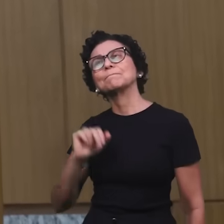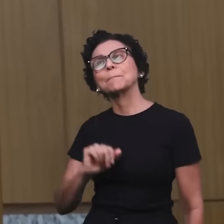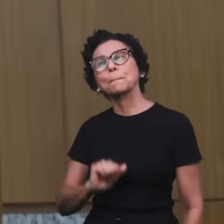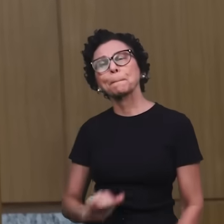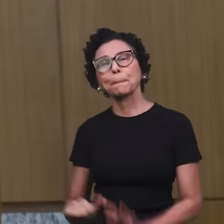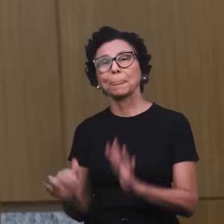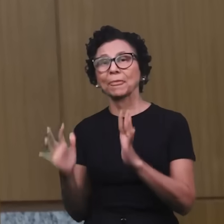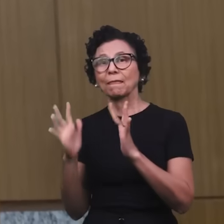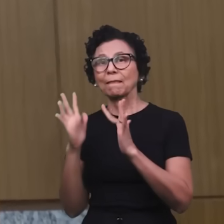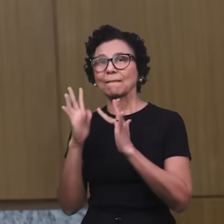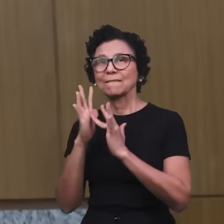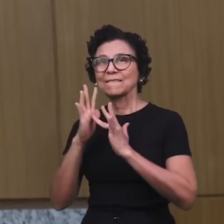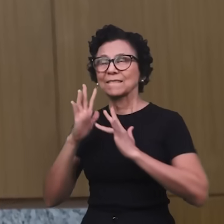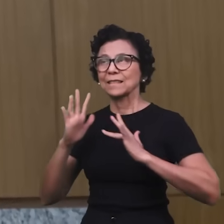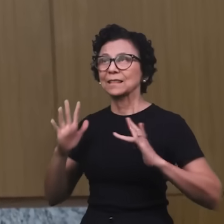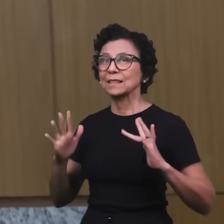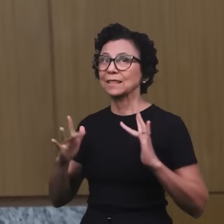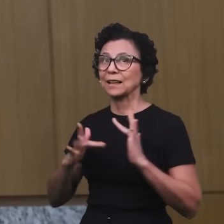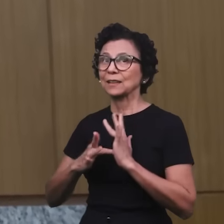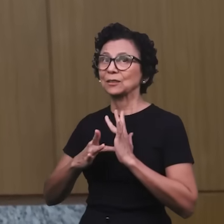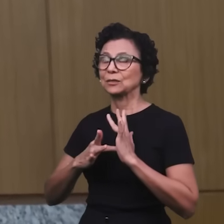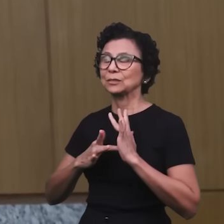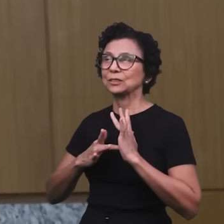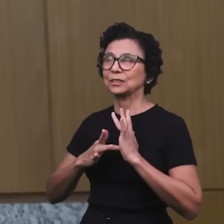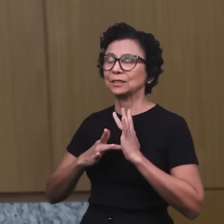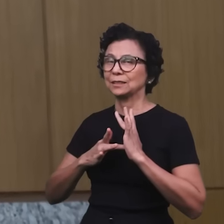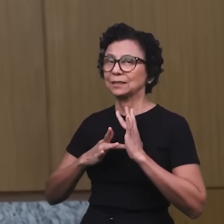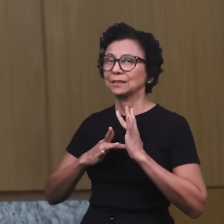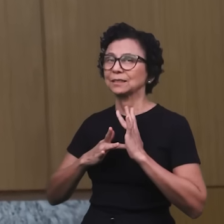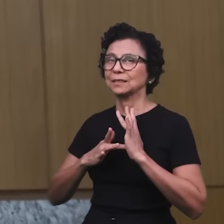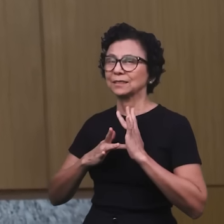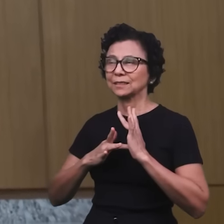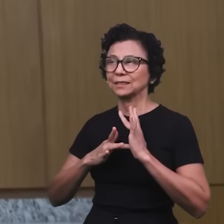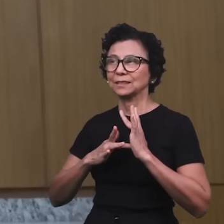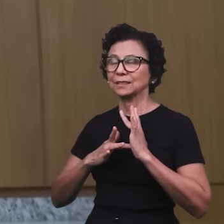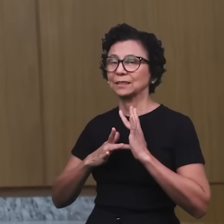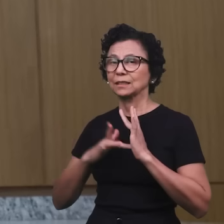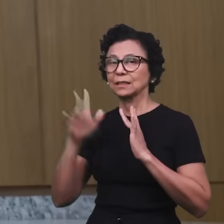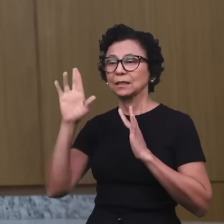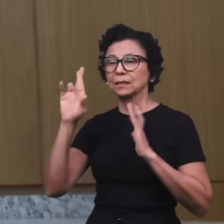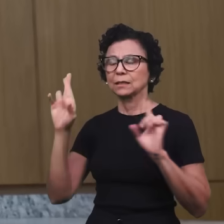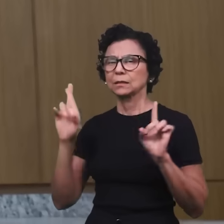lembra que Jesus está contigo.